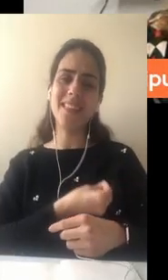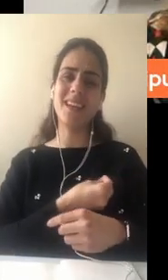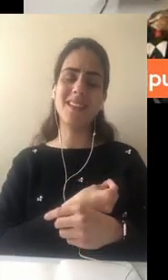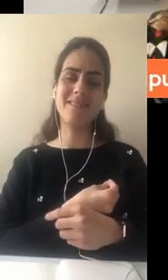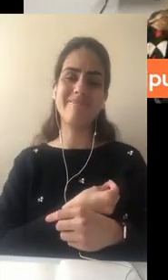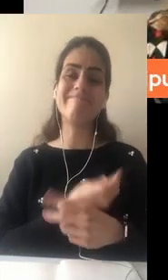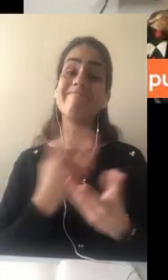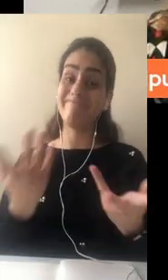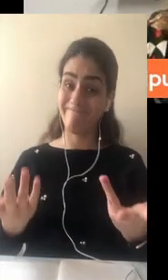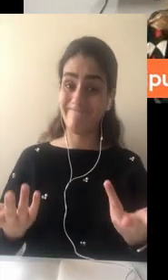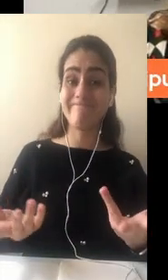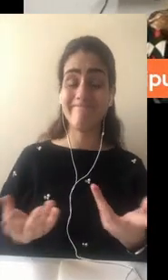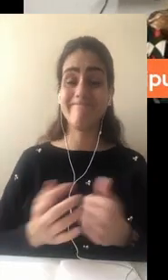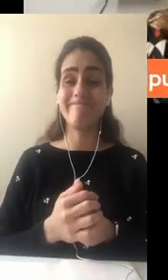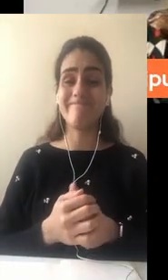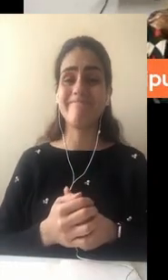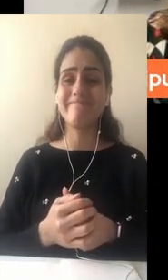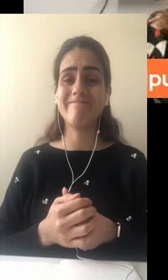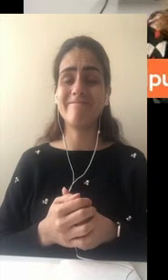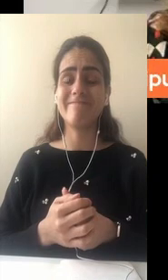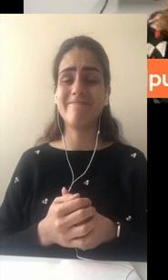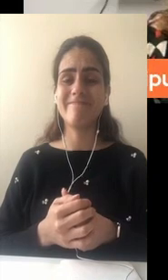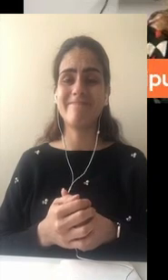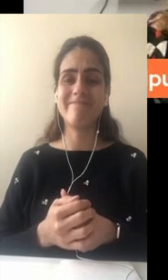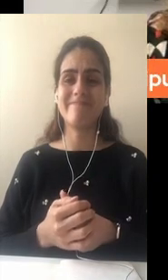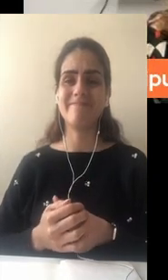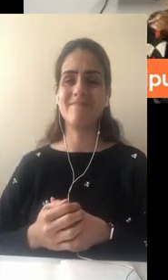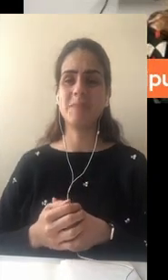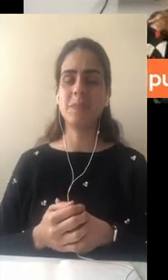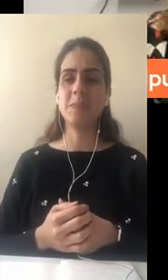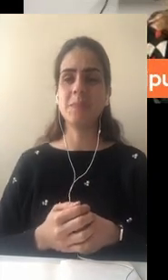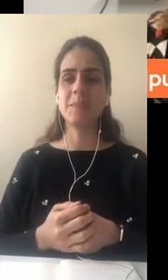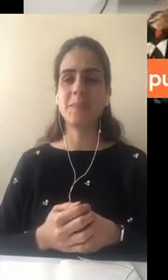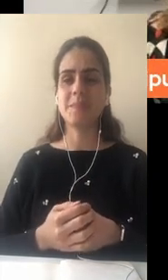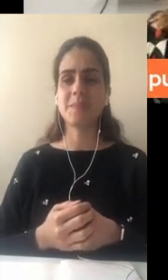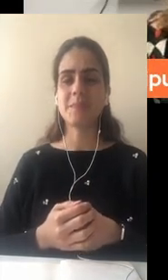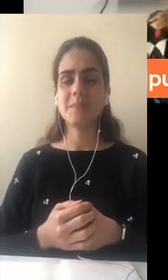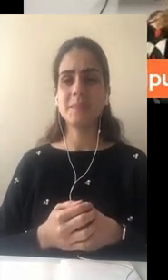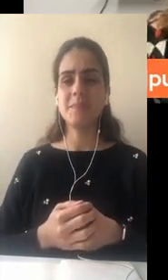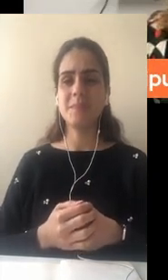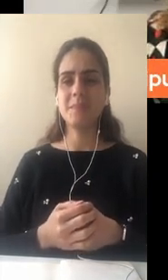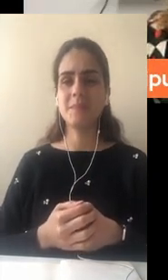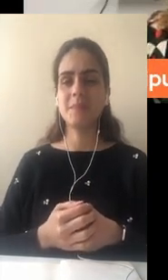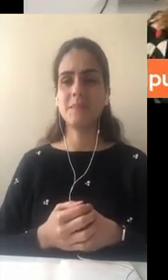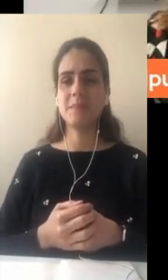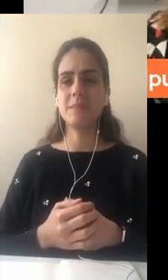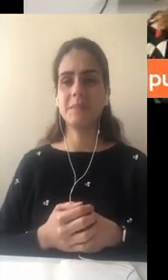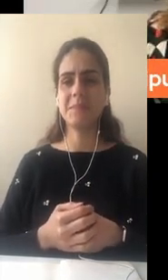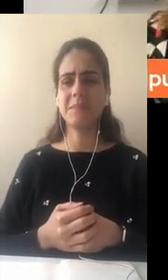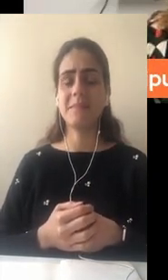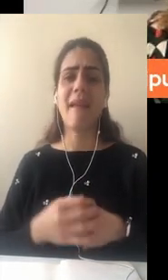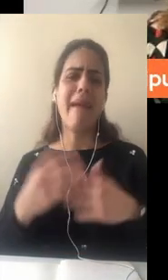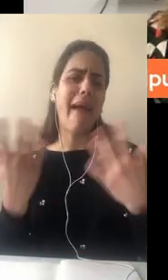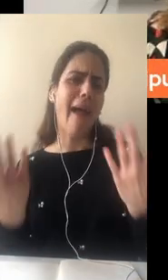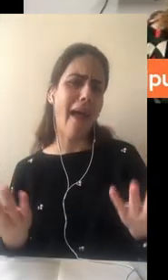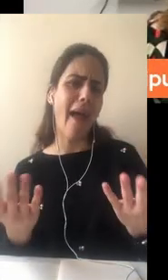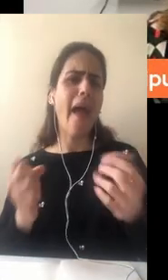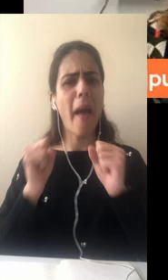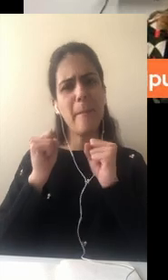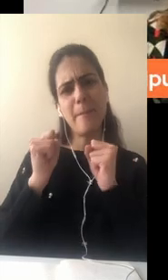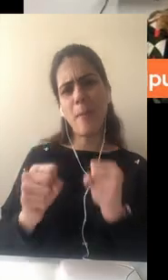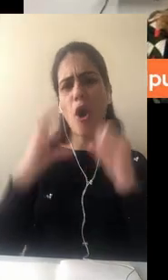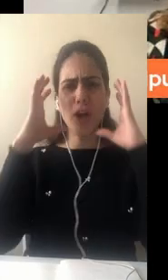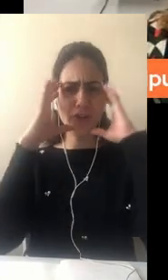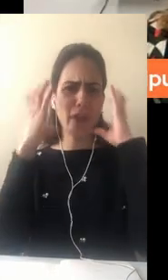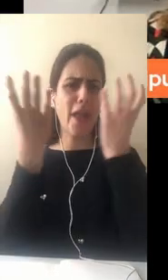tudo isso vai ser oportunizado numa festa de Thanksgiving. né? E daí o povo fala, mas pode fazer isso no Halloween, porque